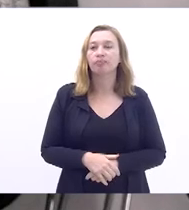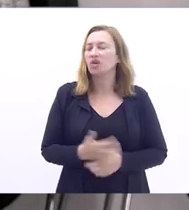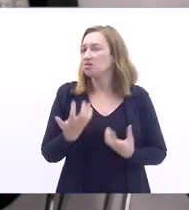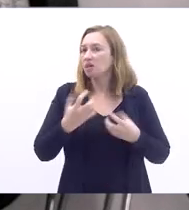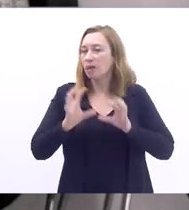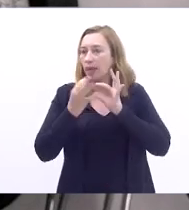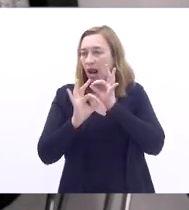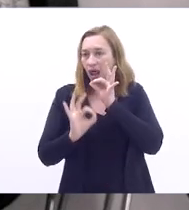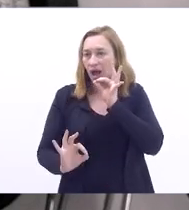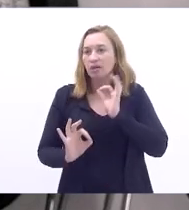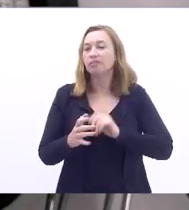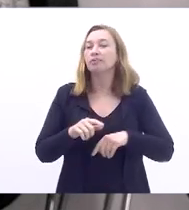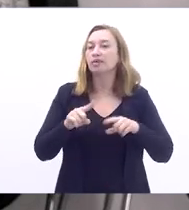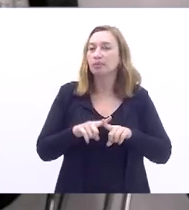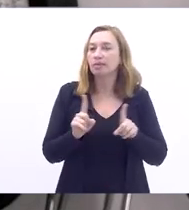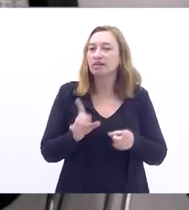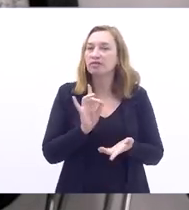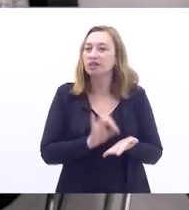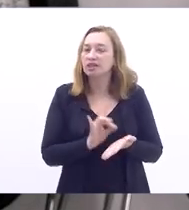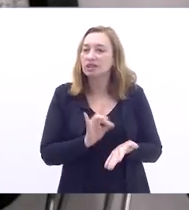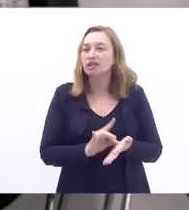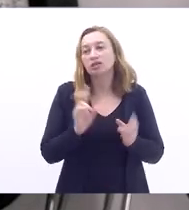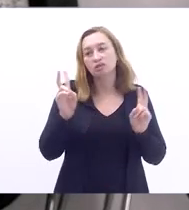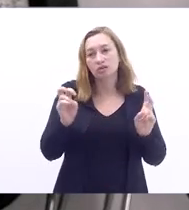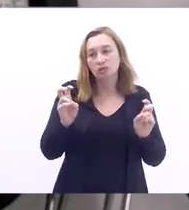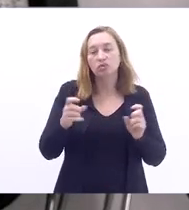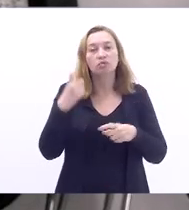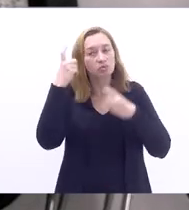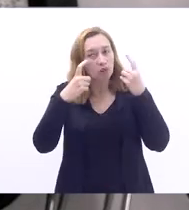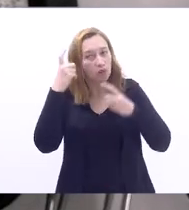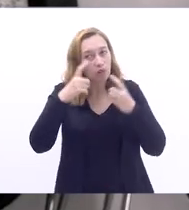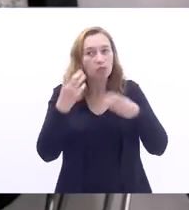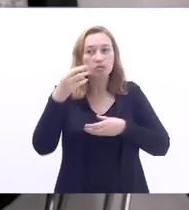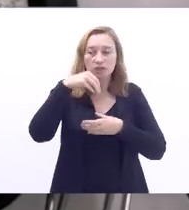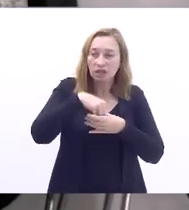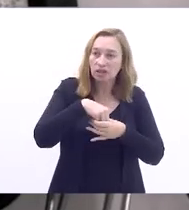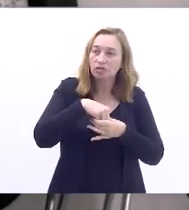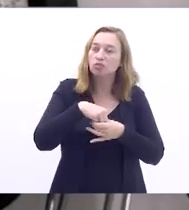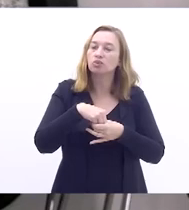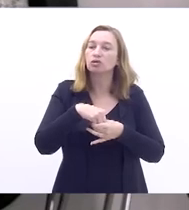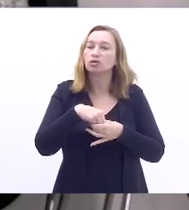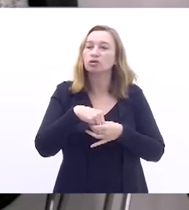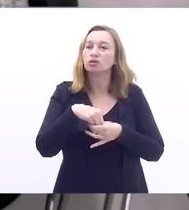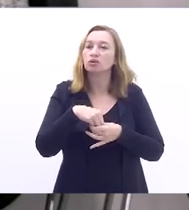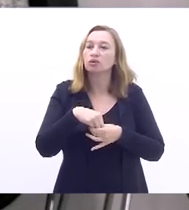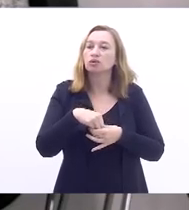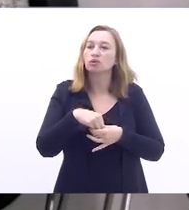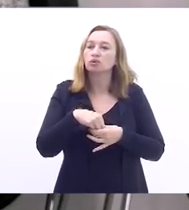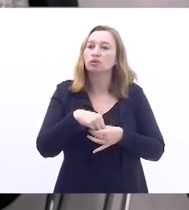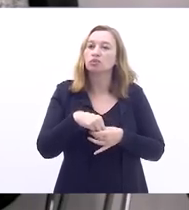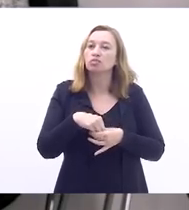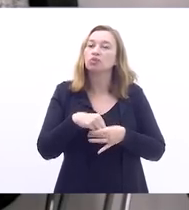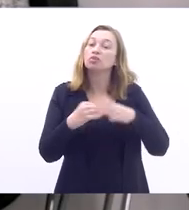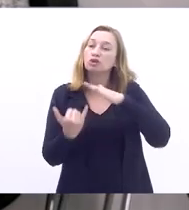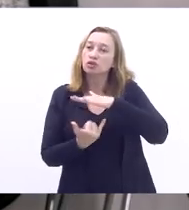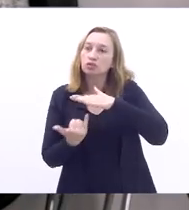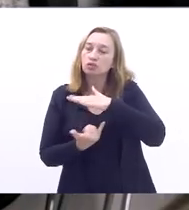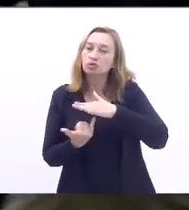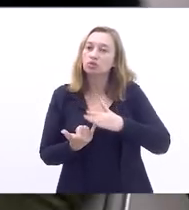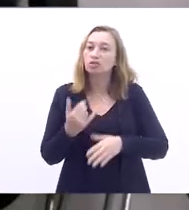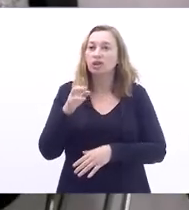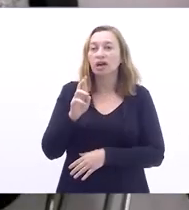queria não quero me alongar muito mas realmente são situações que me preocupam dentro do âmbito da instituição